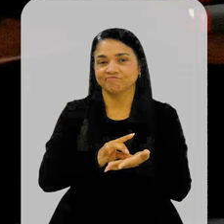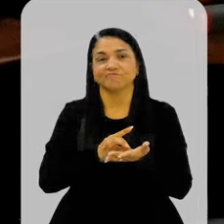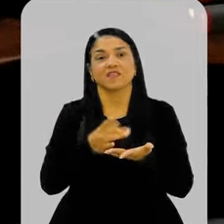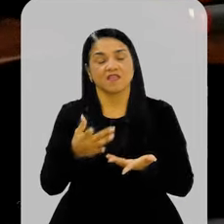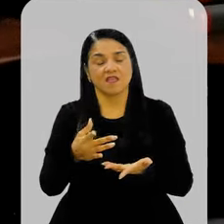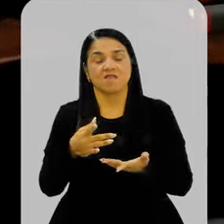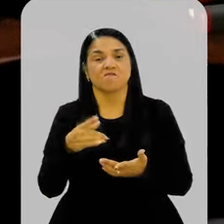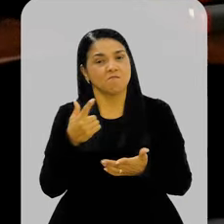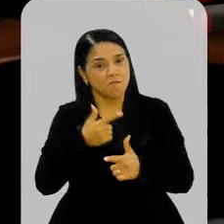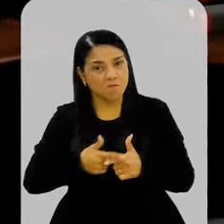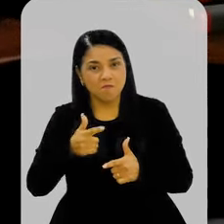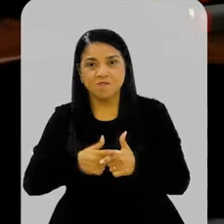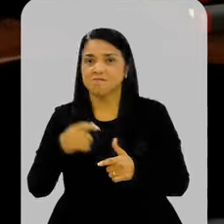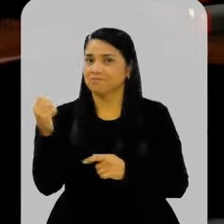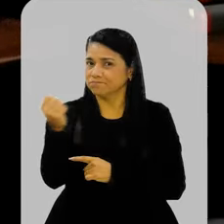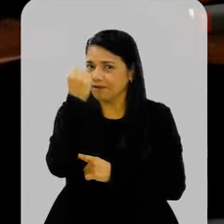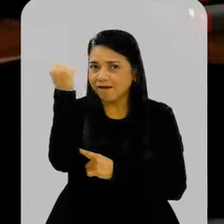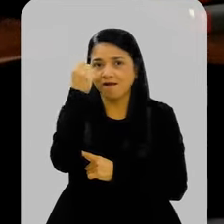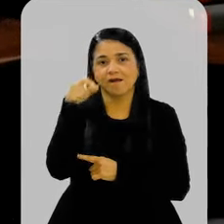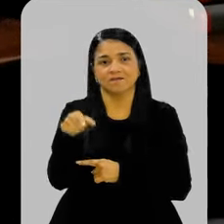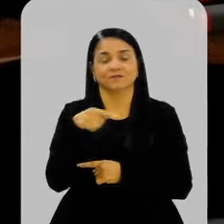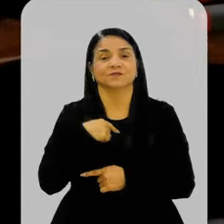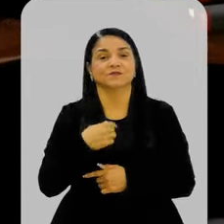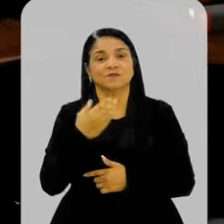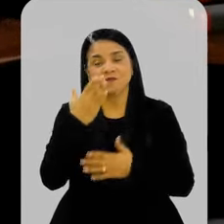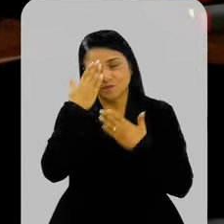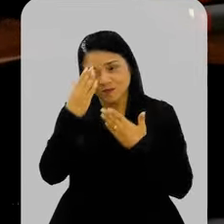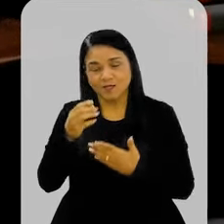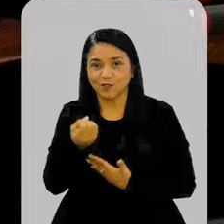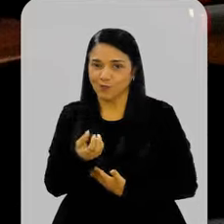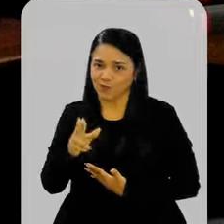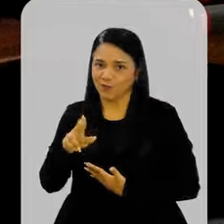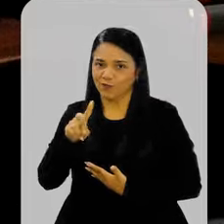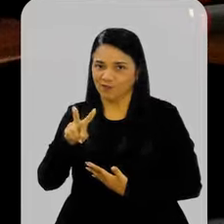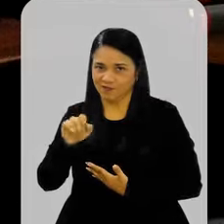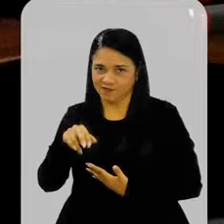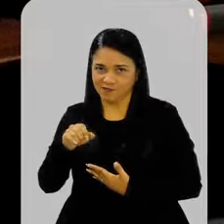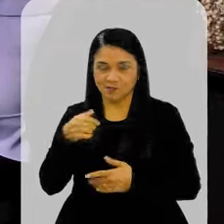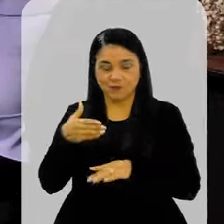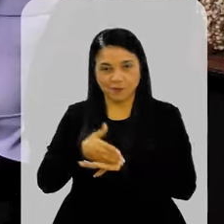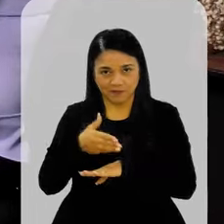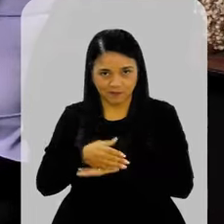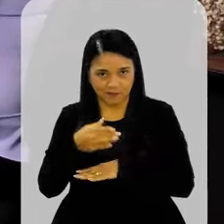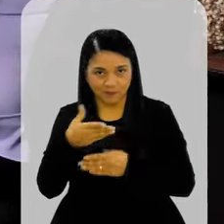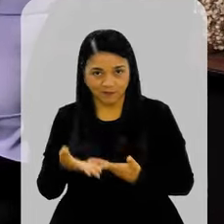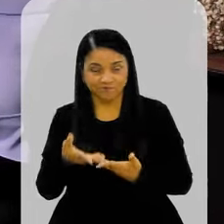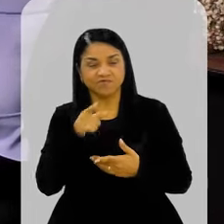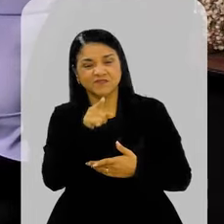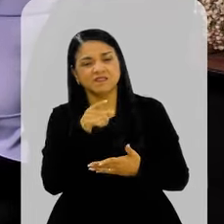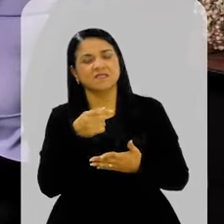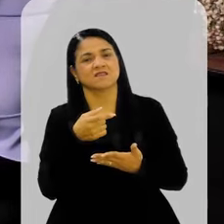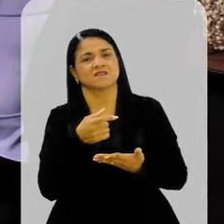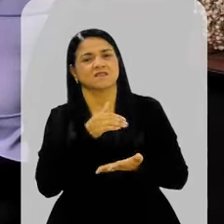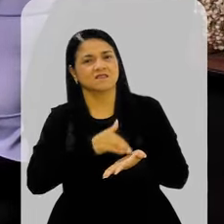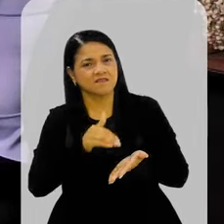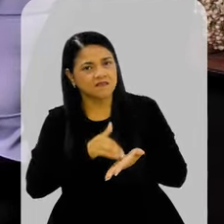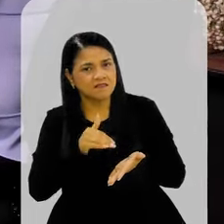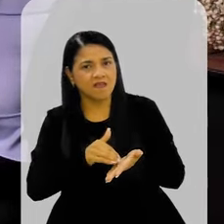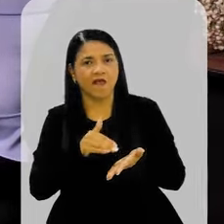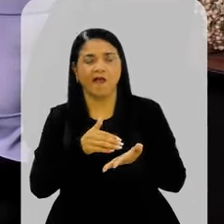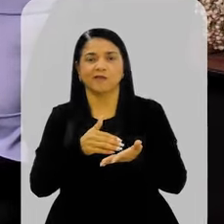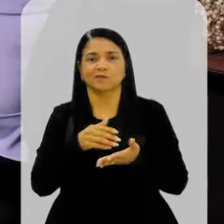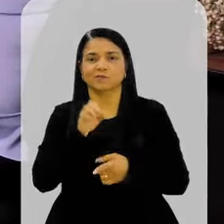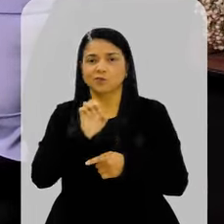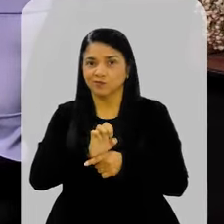uma situação extrema, né, o doutor Vinícius? Muito obrigado pela sua participação aqui também. É uma situação extrema. O senhor que já foi secretário,